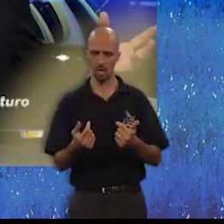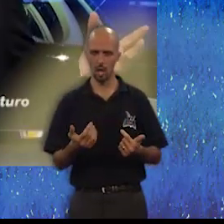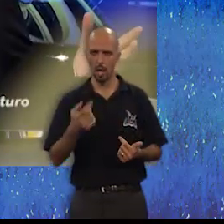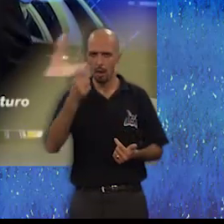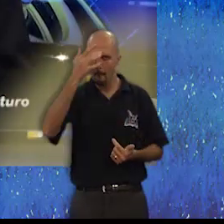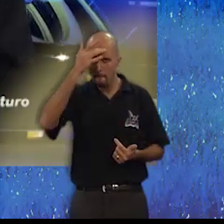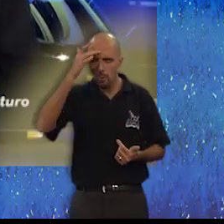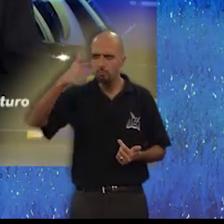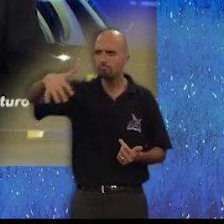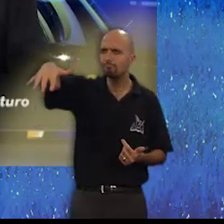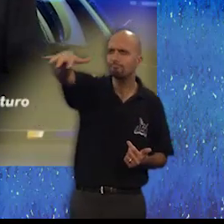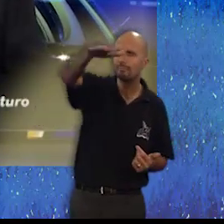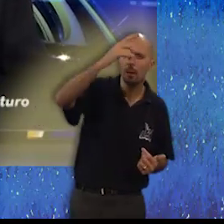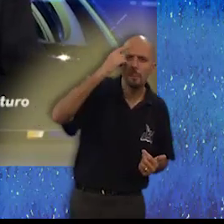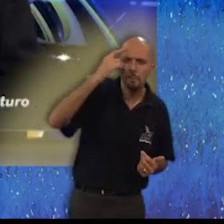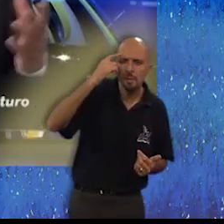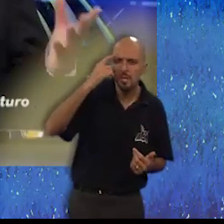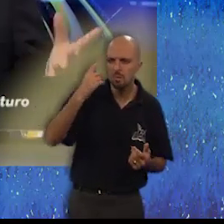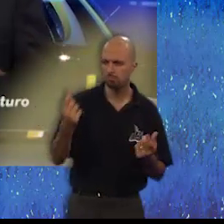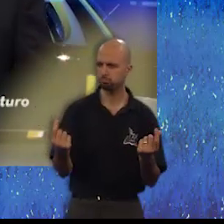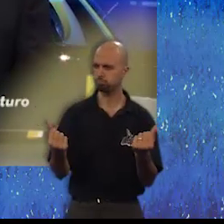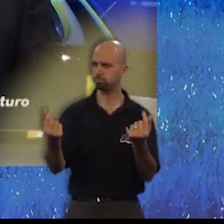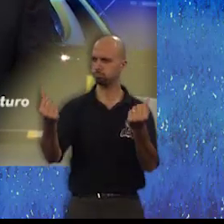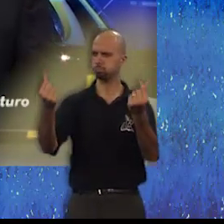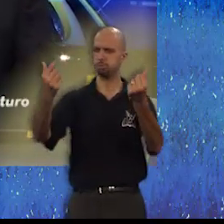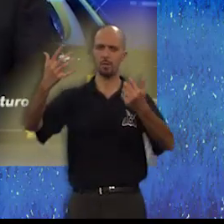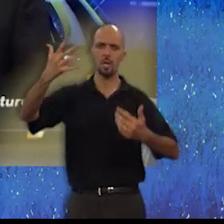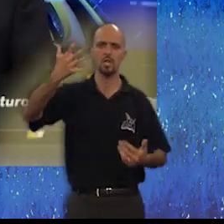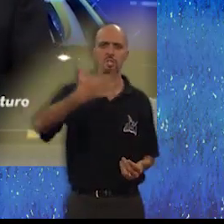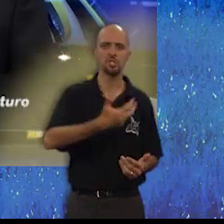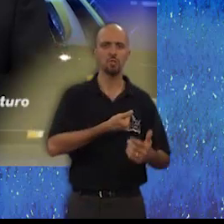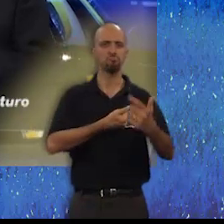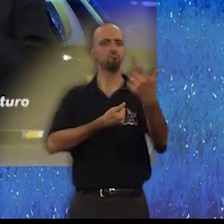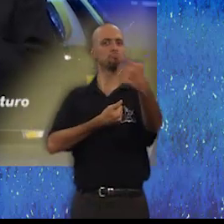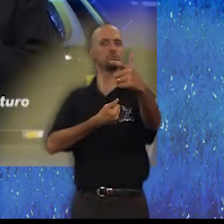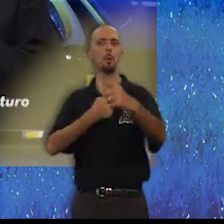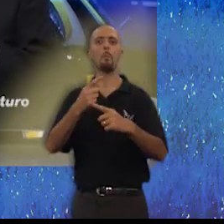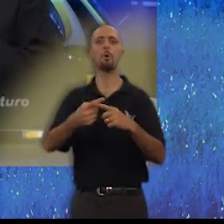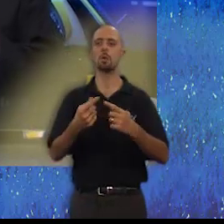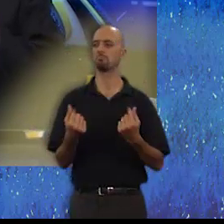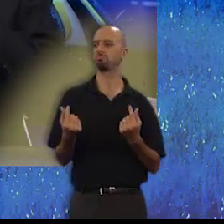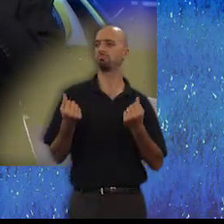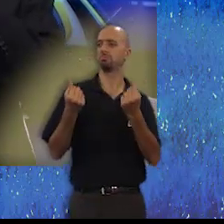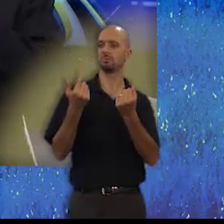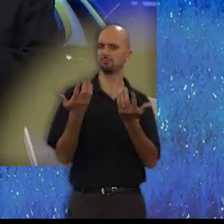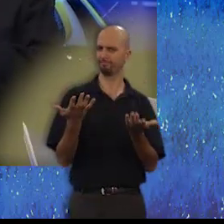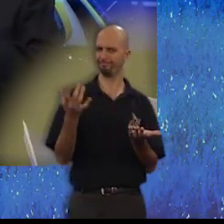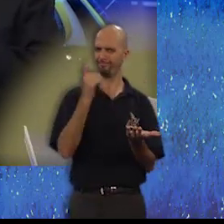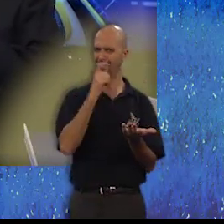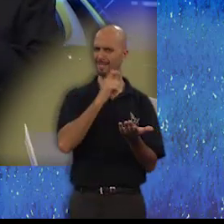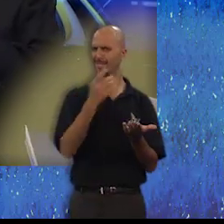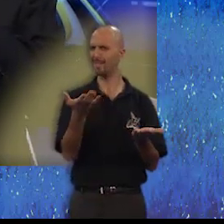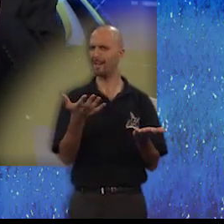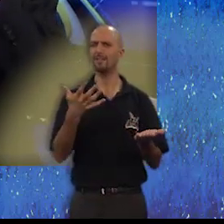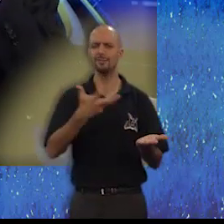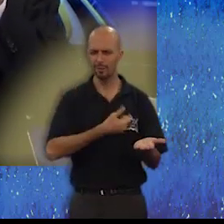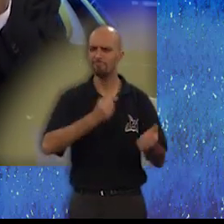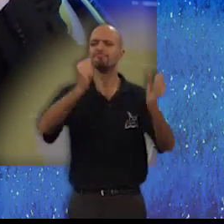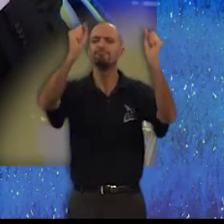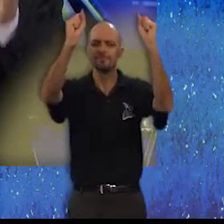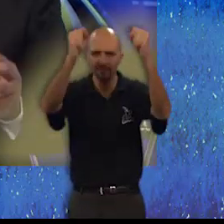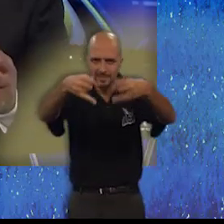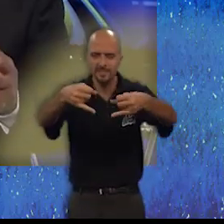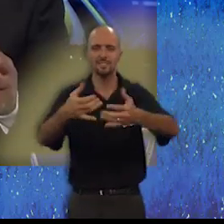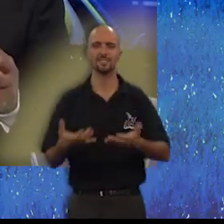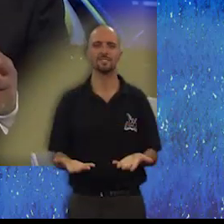os ricos não serão salvos, porque são ricos. Nós vamos analisar a salvação na vida de